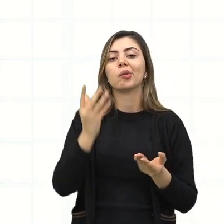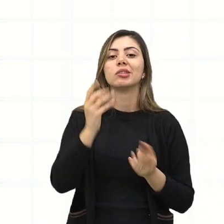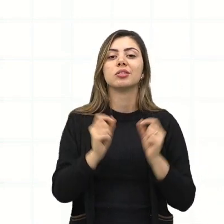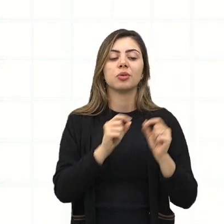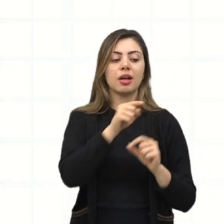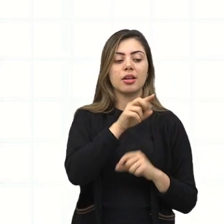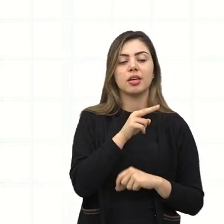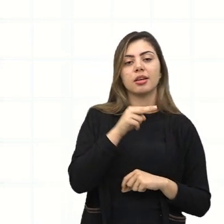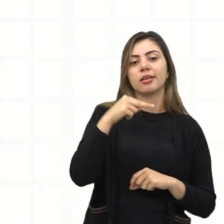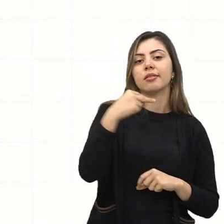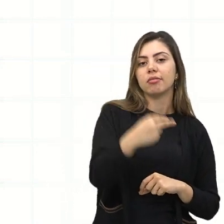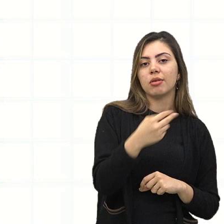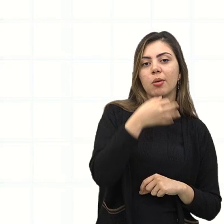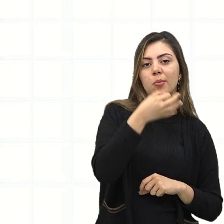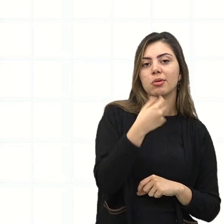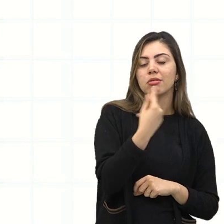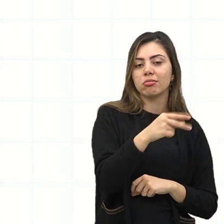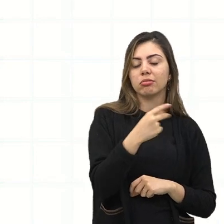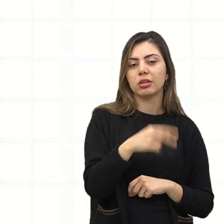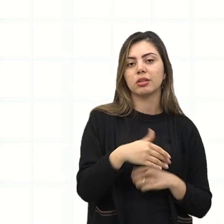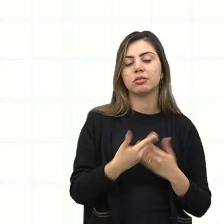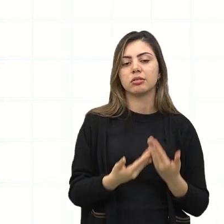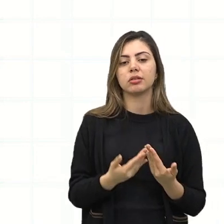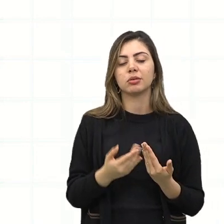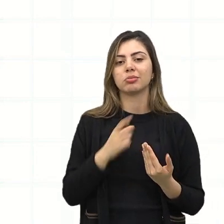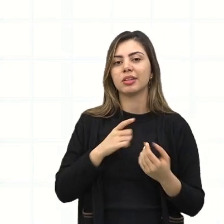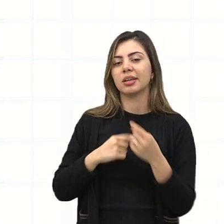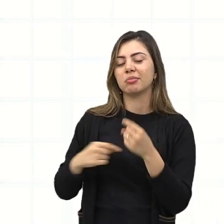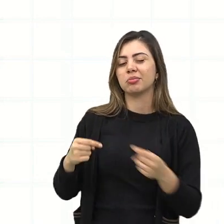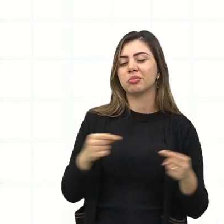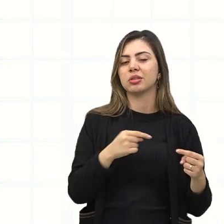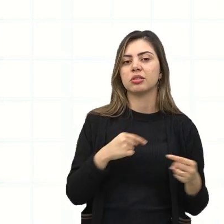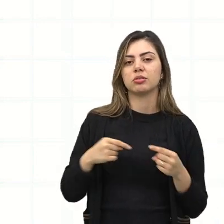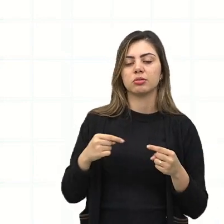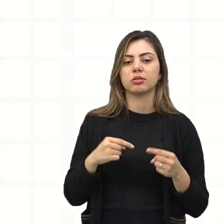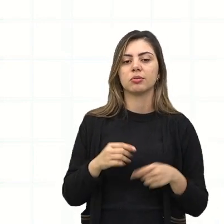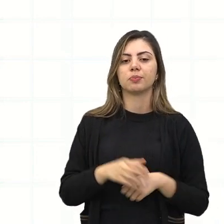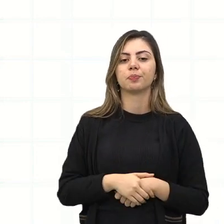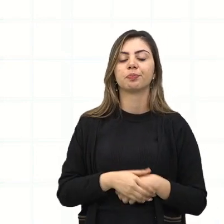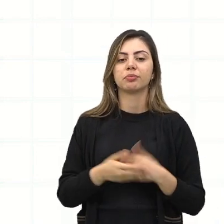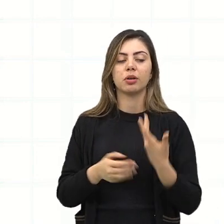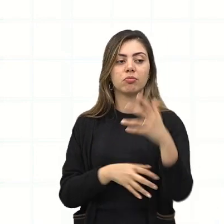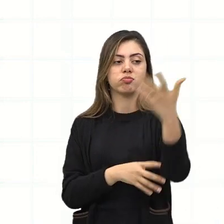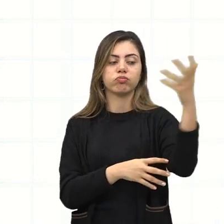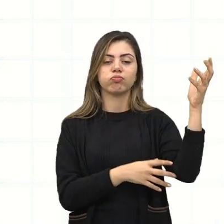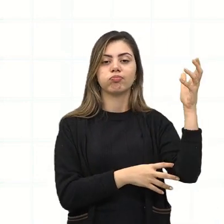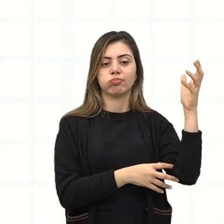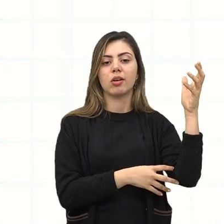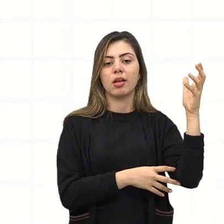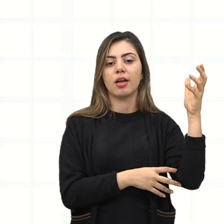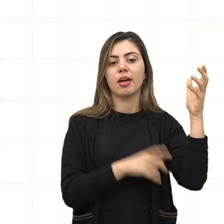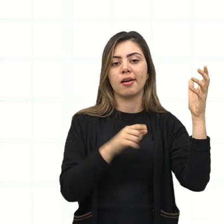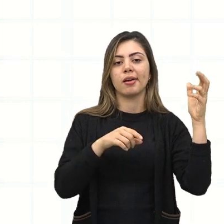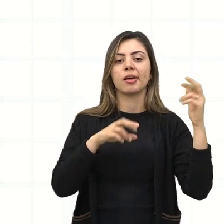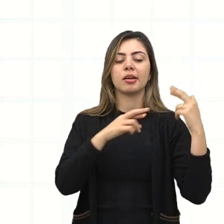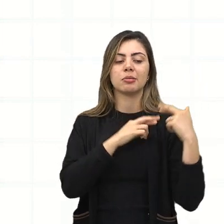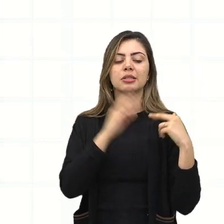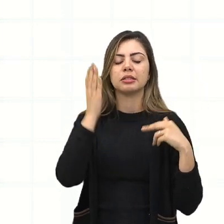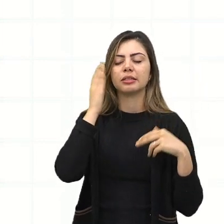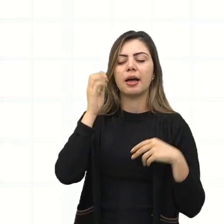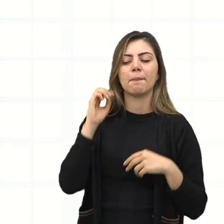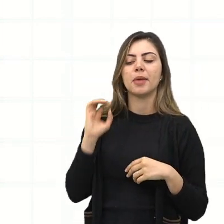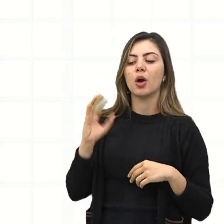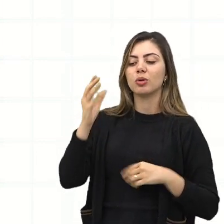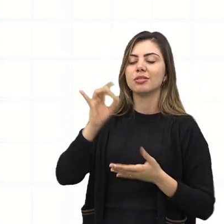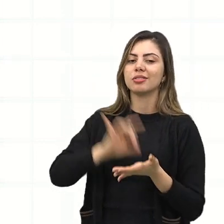aquelas pessoas, de fato elas existiram. Existem muitas discussões sobre. Mãe da Mata, senhora da selva que a tudo assistiu.